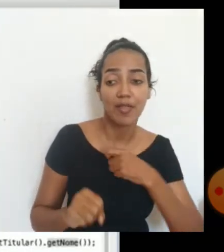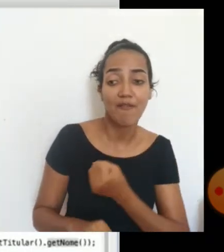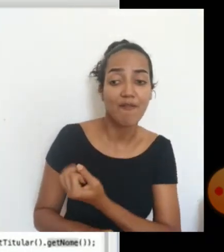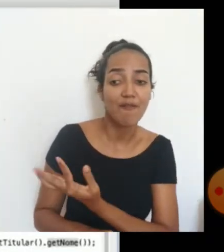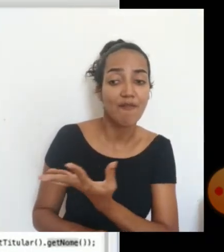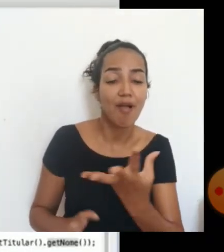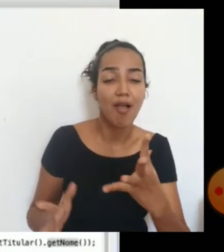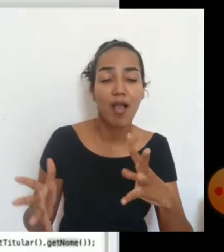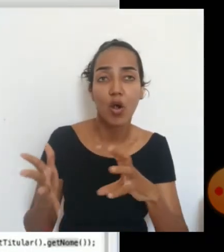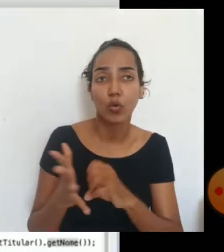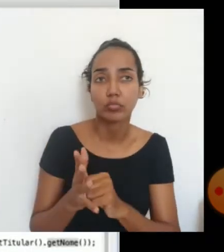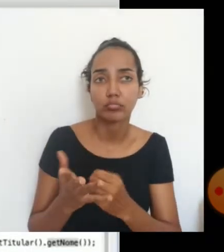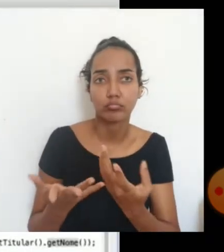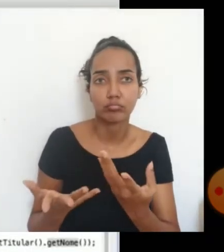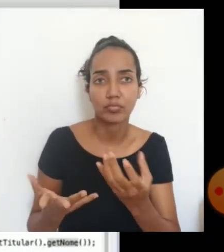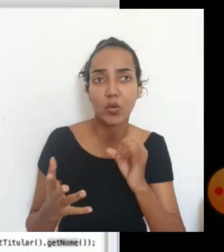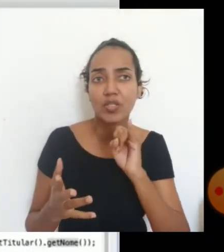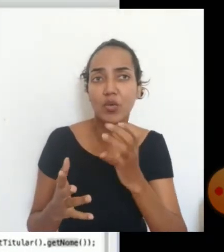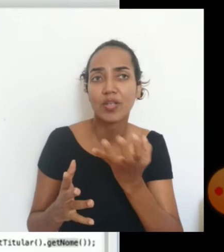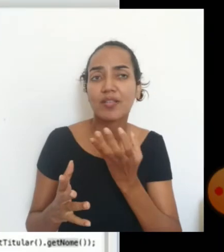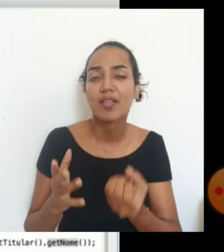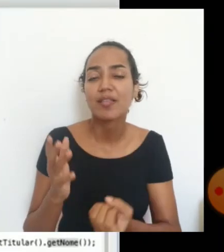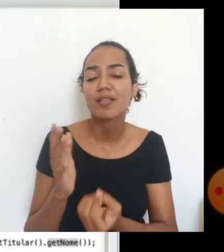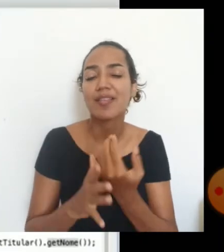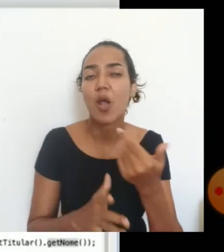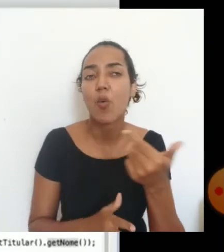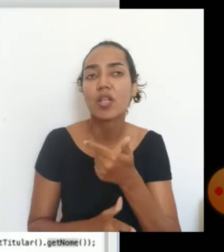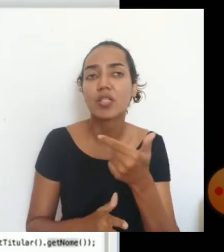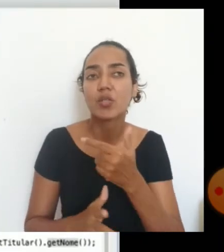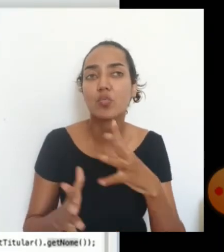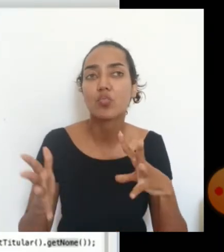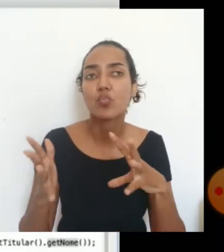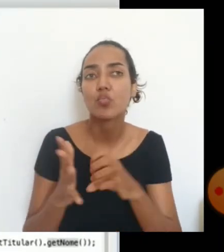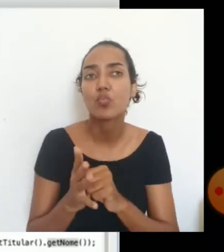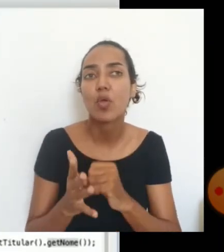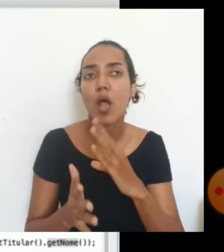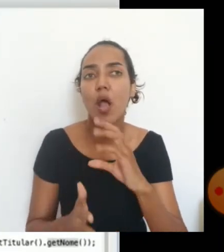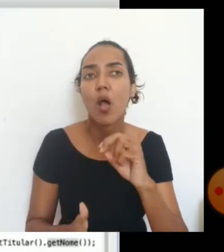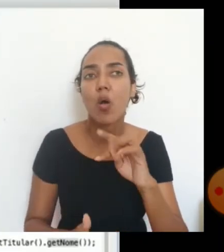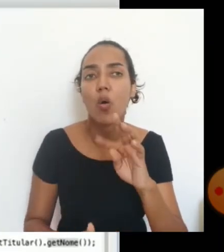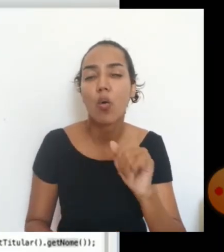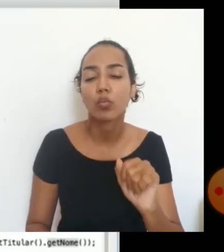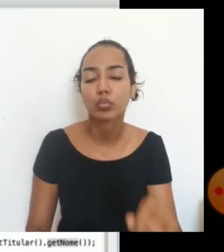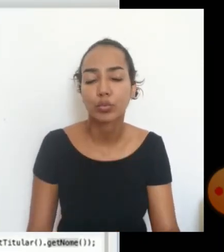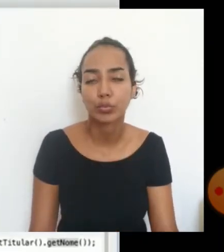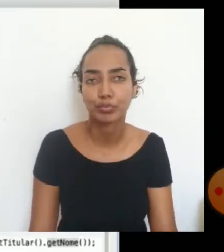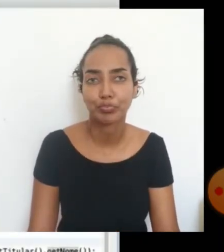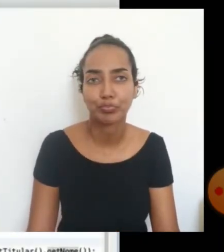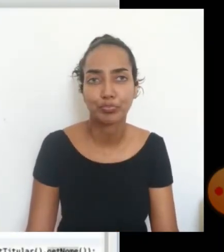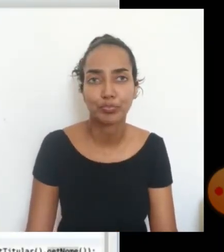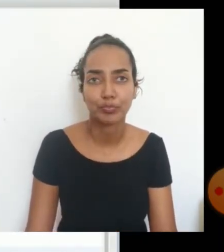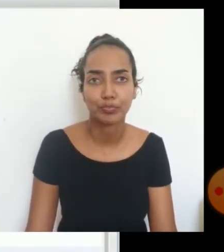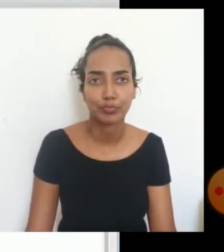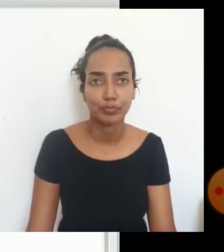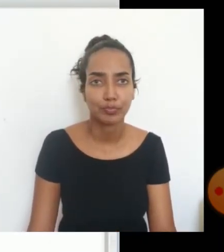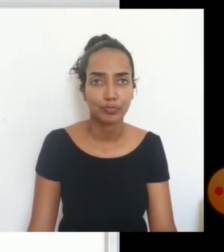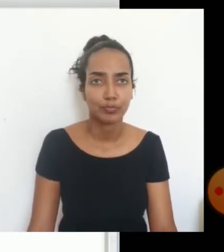que seria aqui para baixo, uma conta C2, que tem o